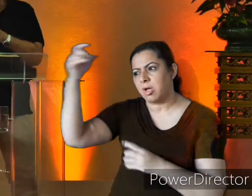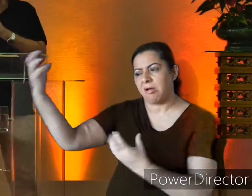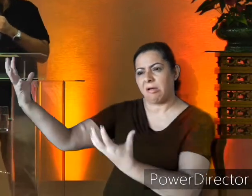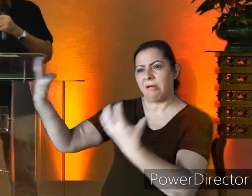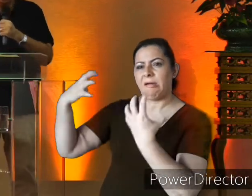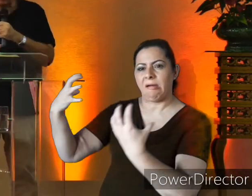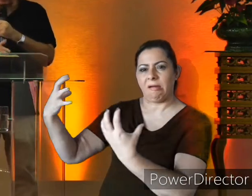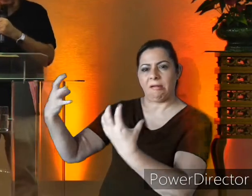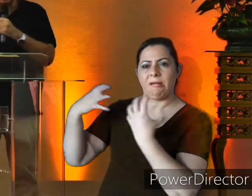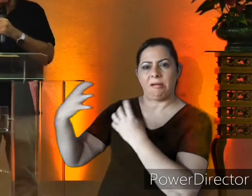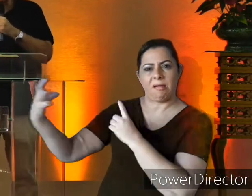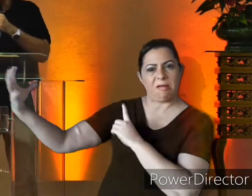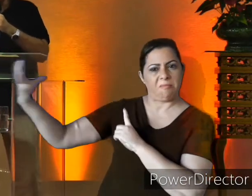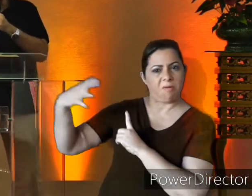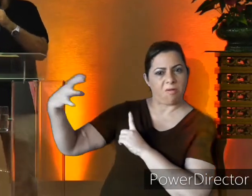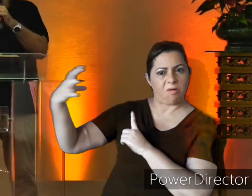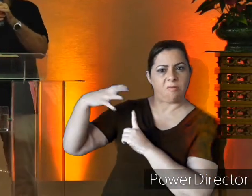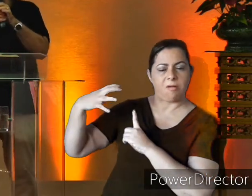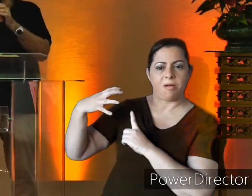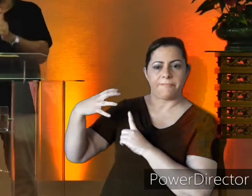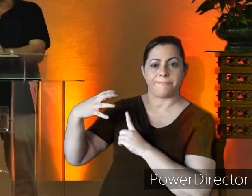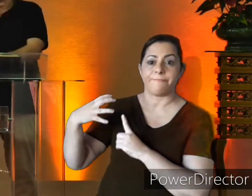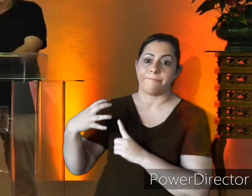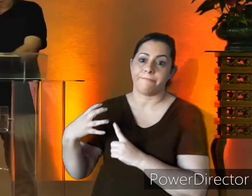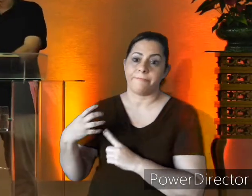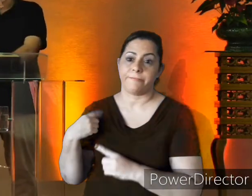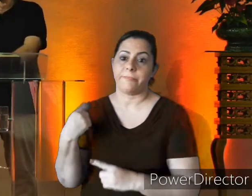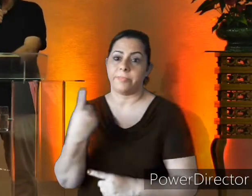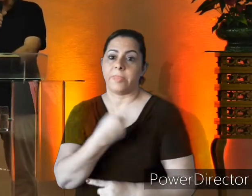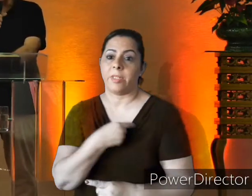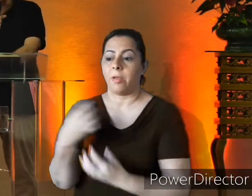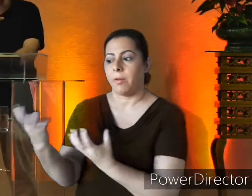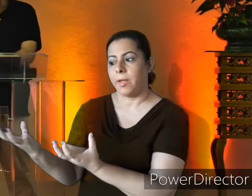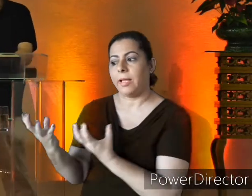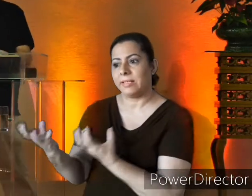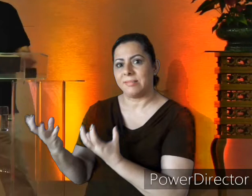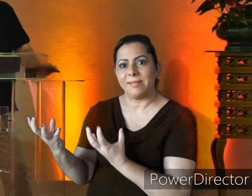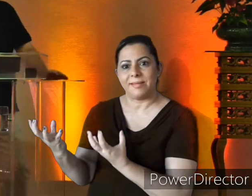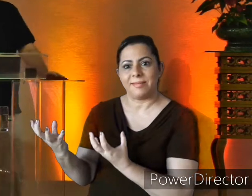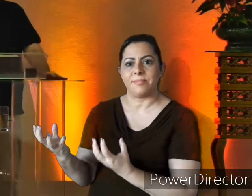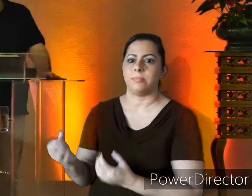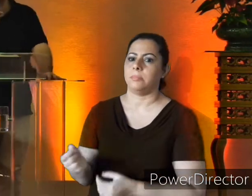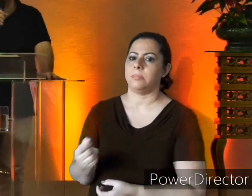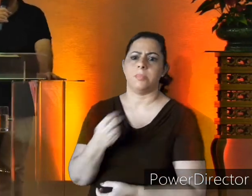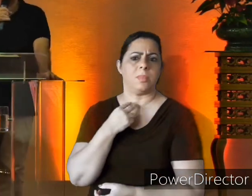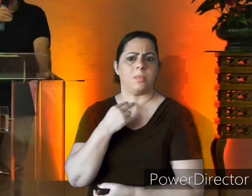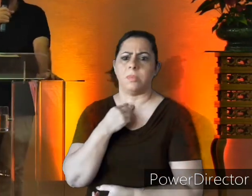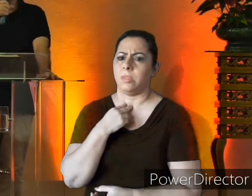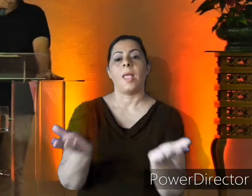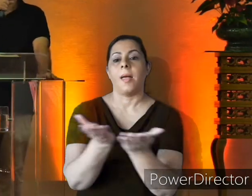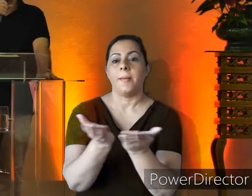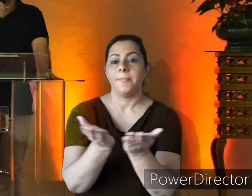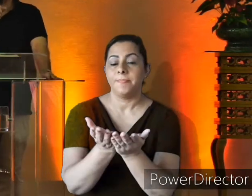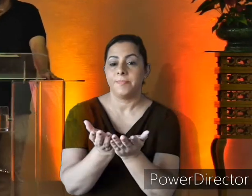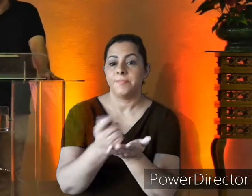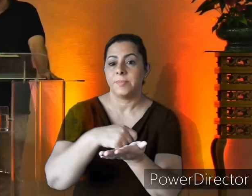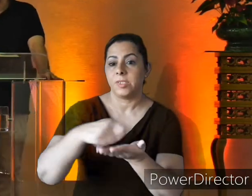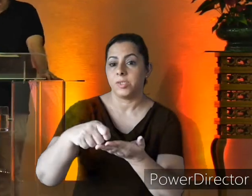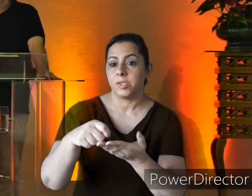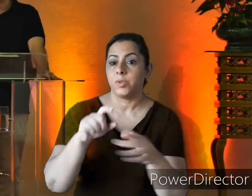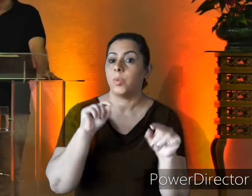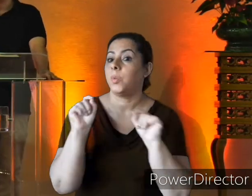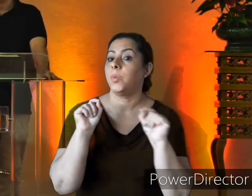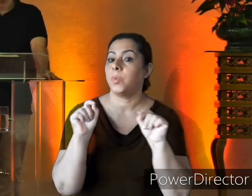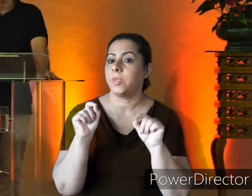apóstolos declaram sobre essa guerra em vários momentos. Está escrito, resistir ao diabo, ele fugirá